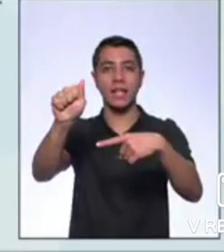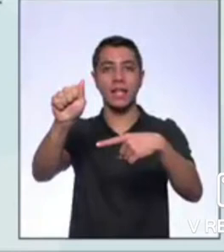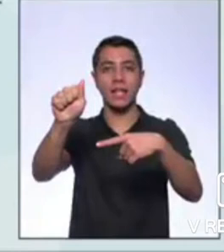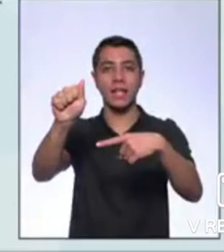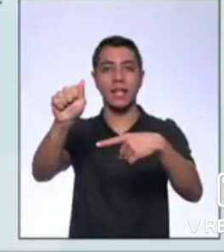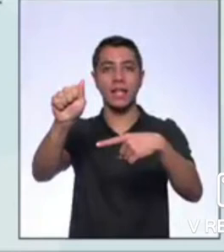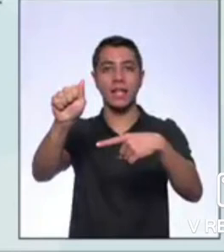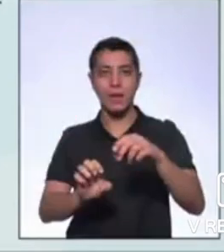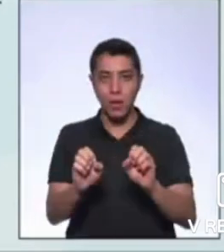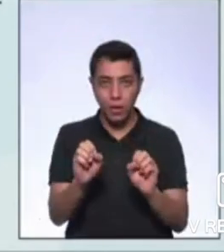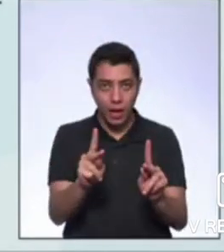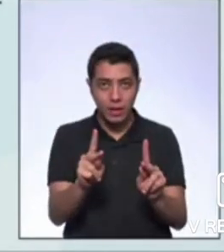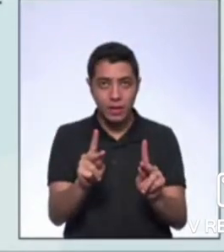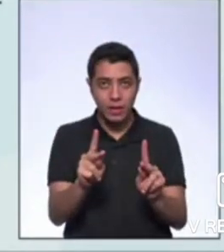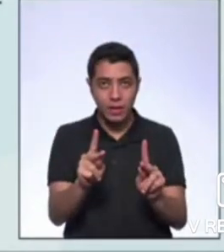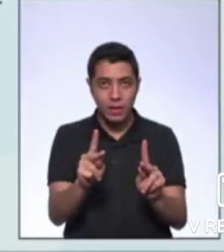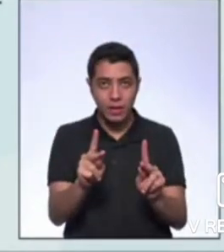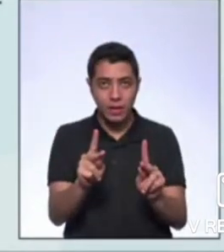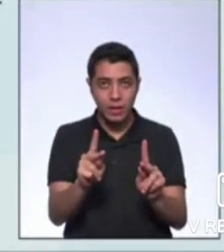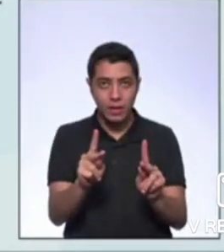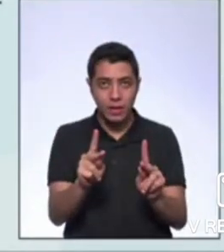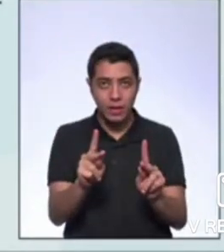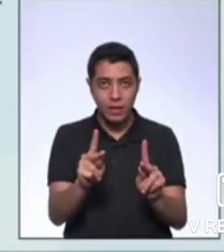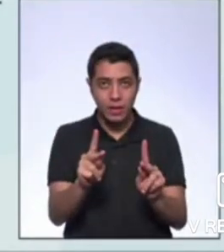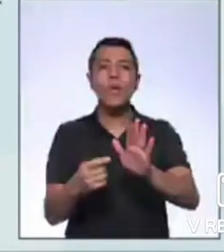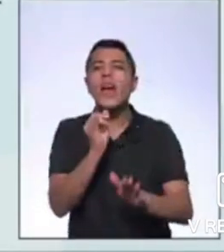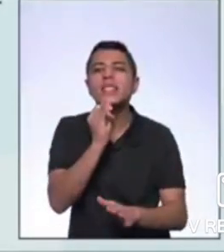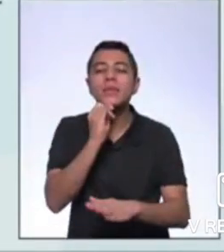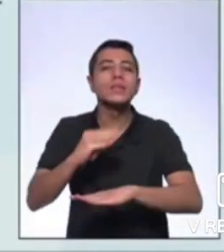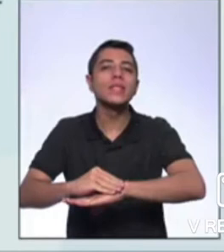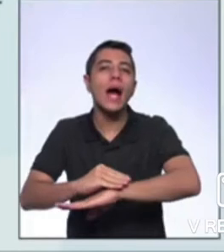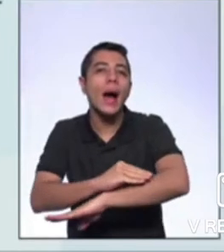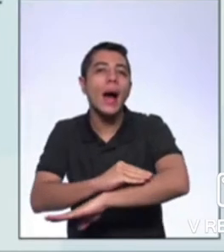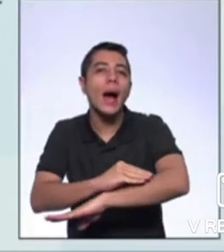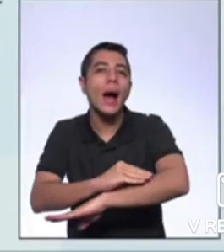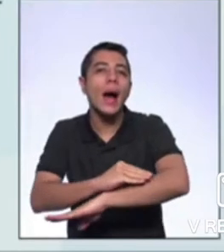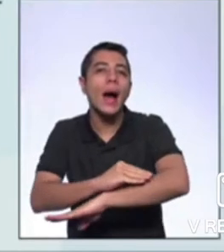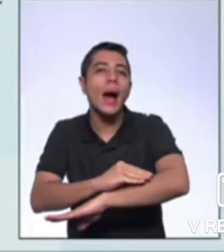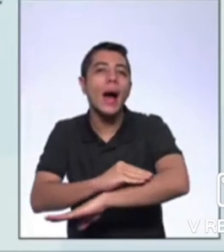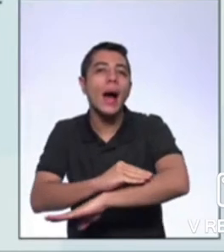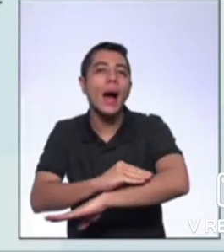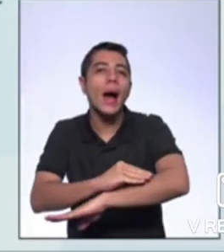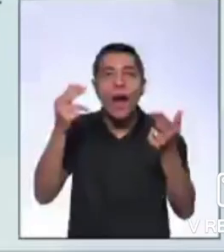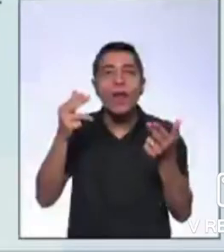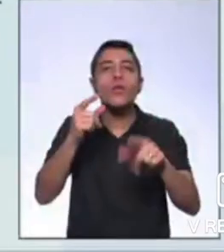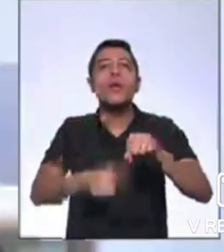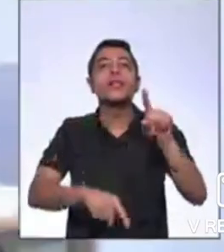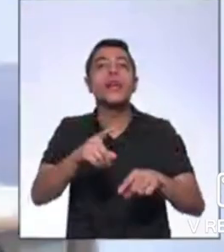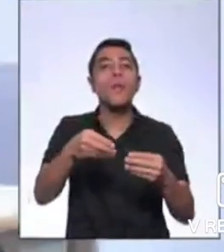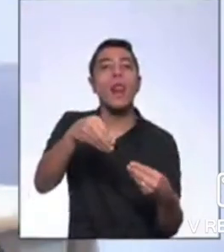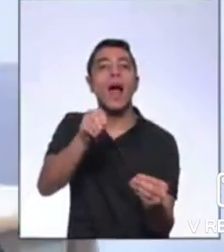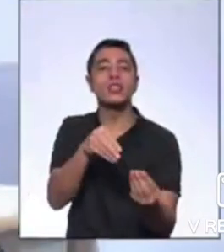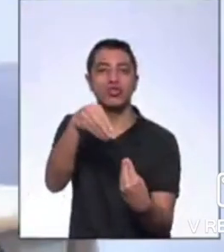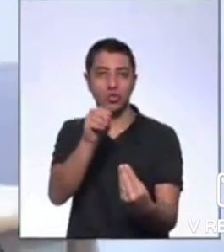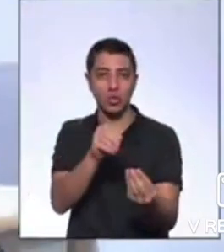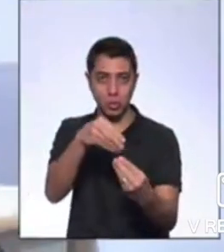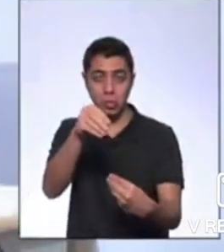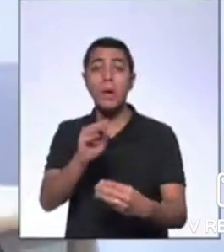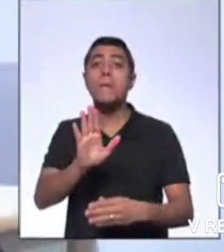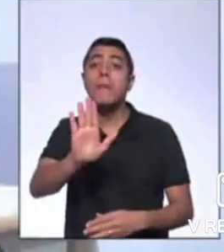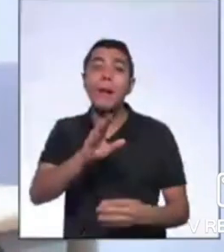nosso caso, o sapinho e o cavalo, ela coloca que eles são de plástico. mas são de tipos de plástico diferentes,